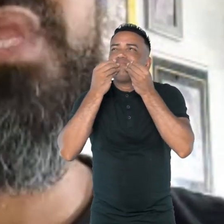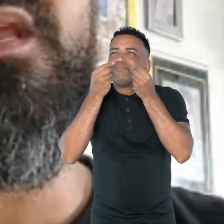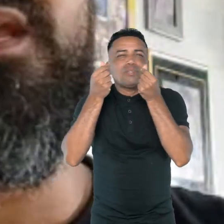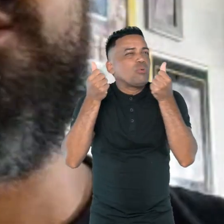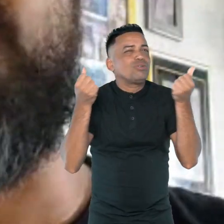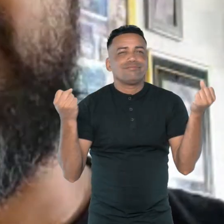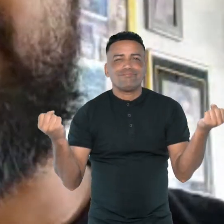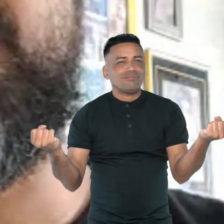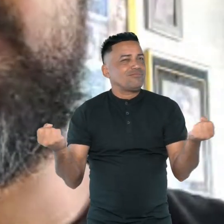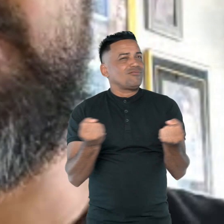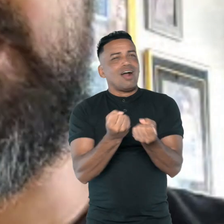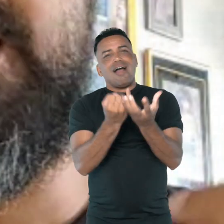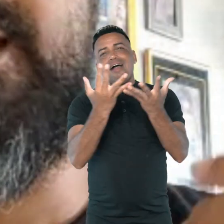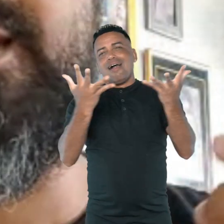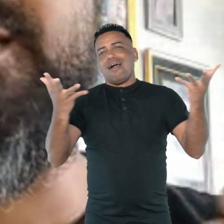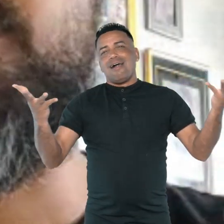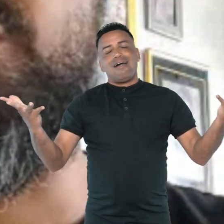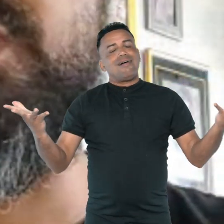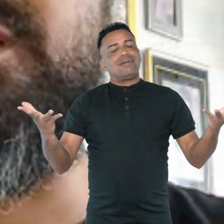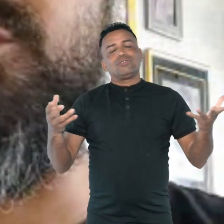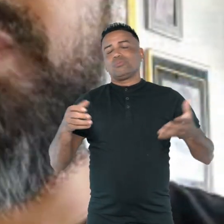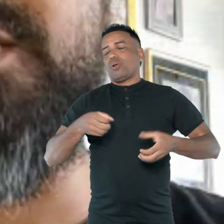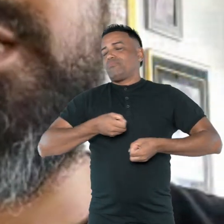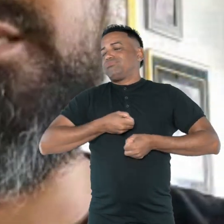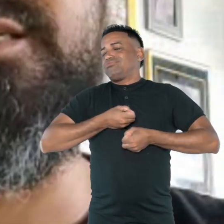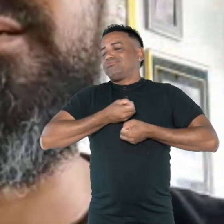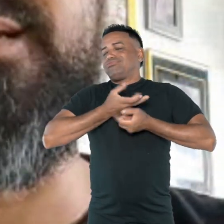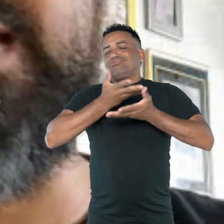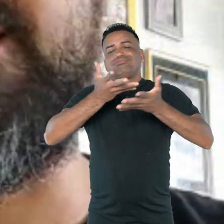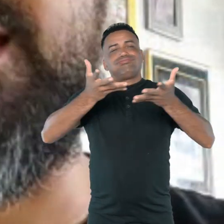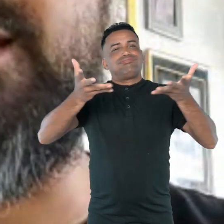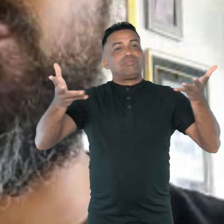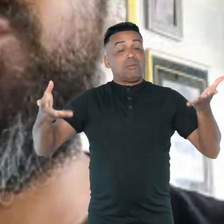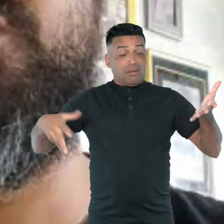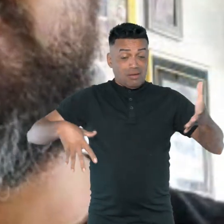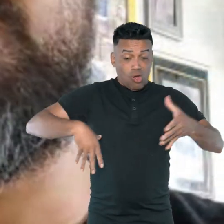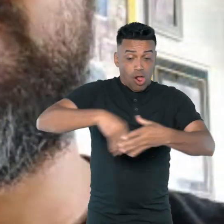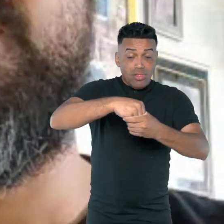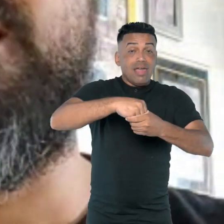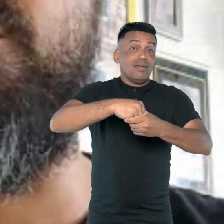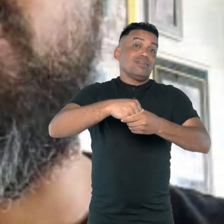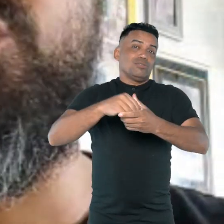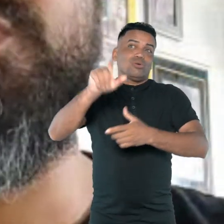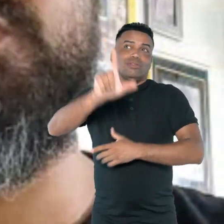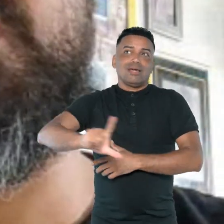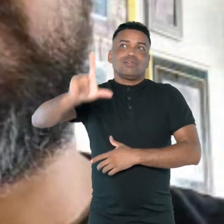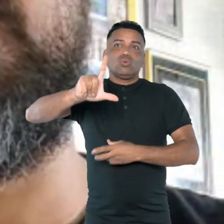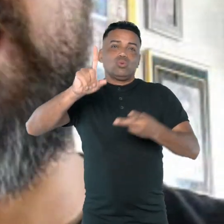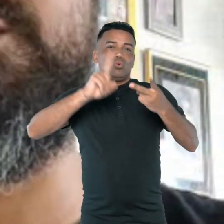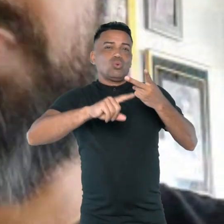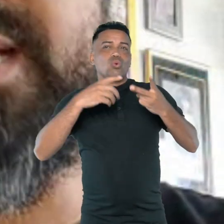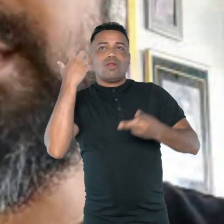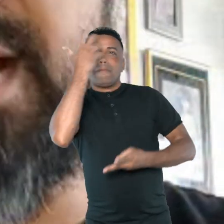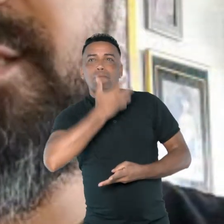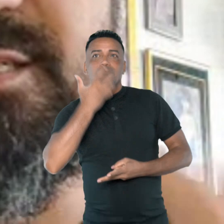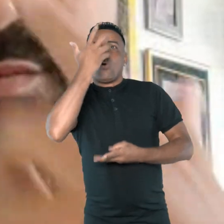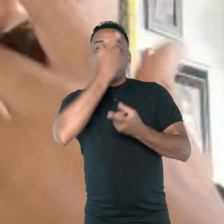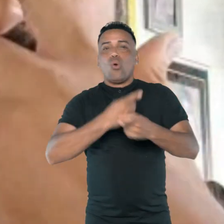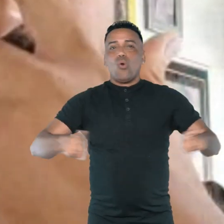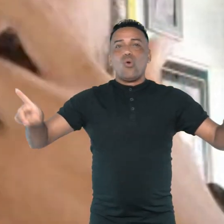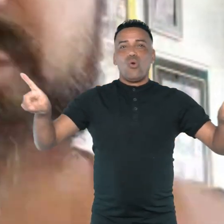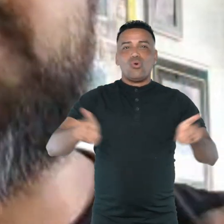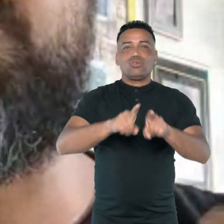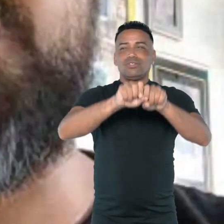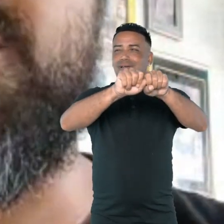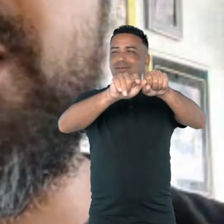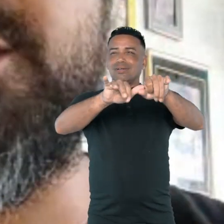sabores e isso acaba transbordando para a gente na literatura, na música, as paisagens do